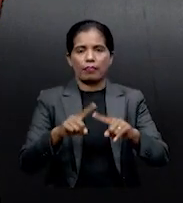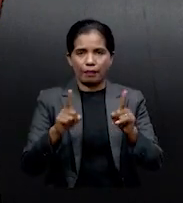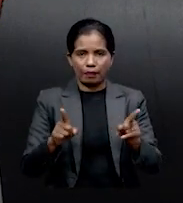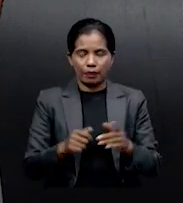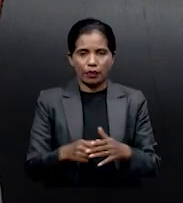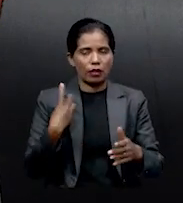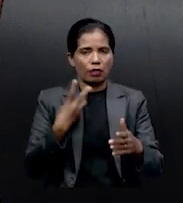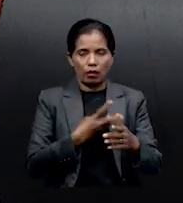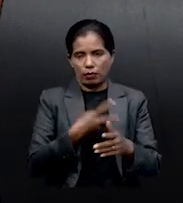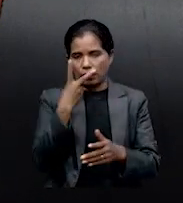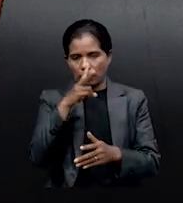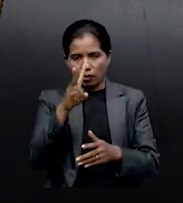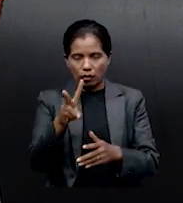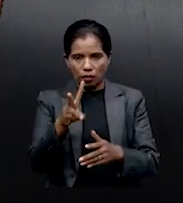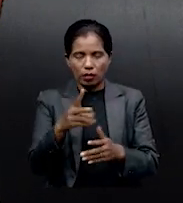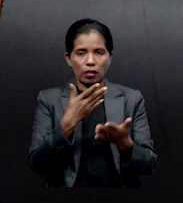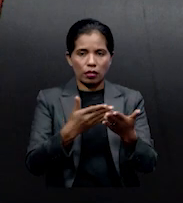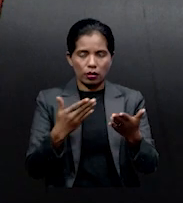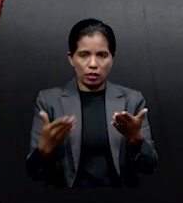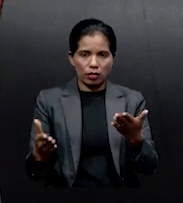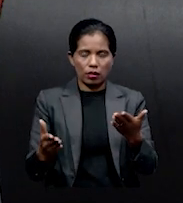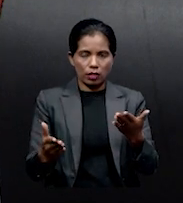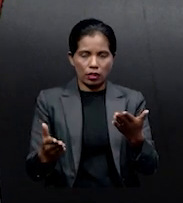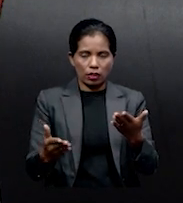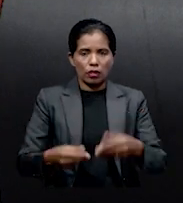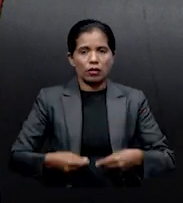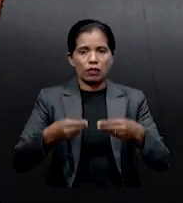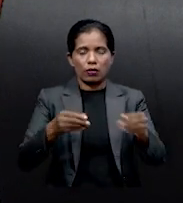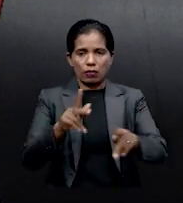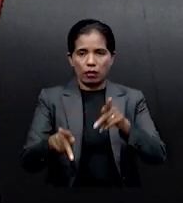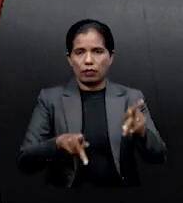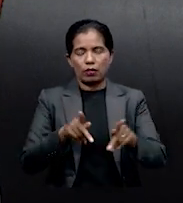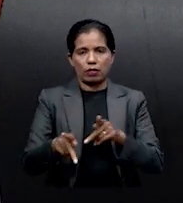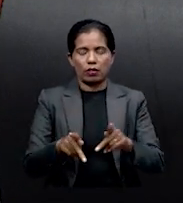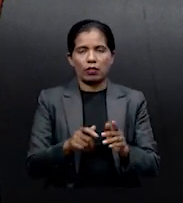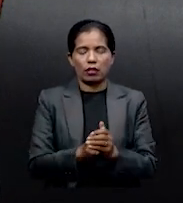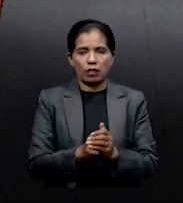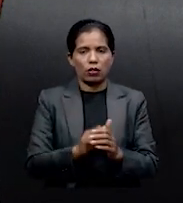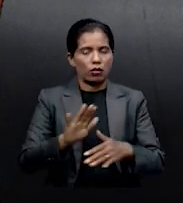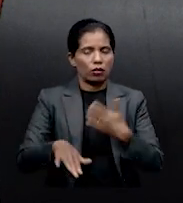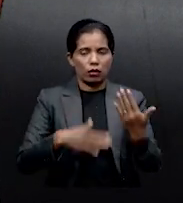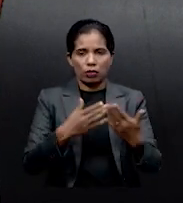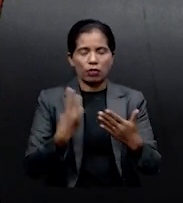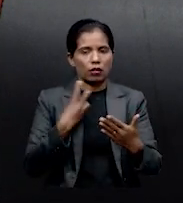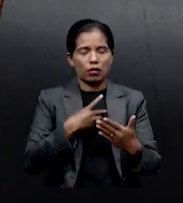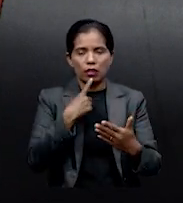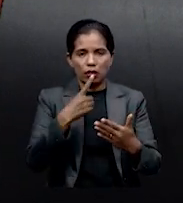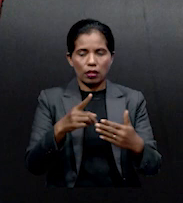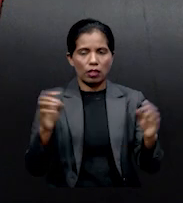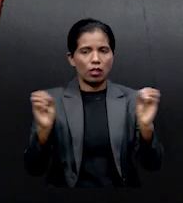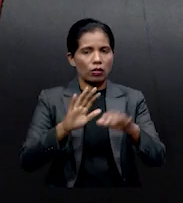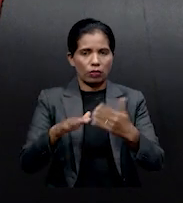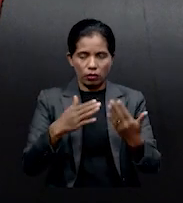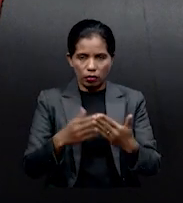mi descobrimento, a mi reca da produto será bem. Distribui para a comunidade, né? Quase, se italaria a maioria,